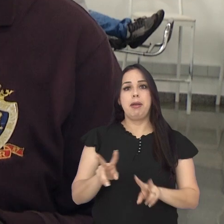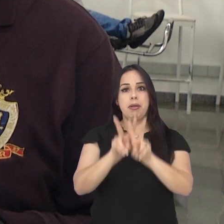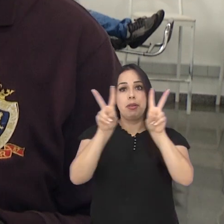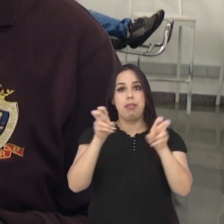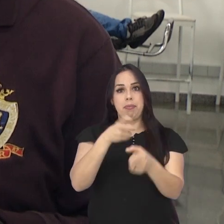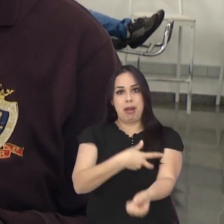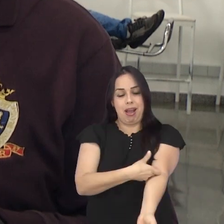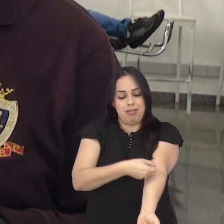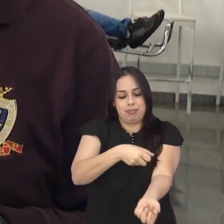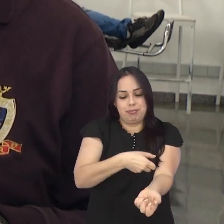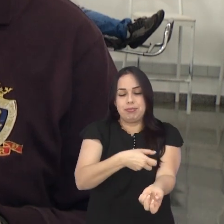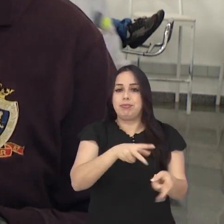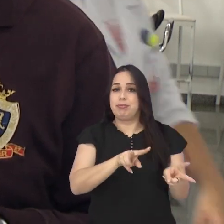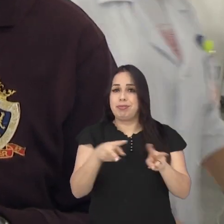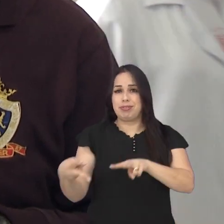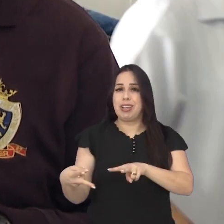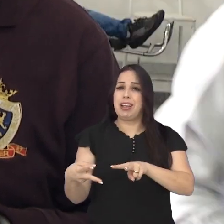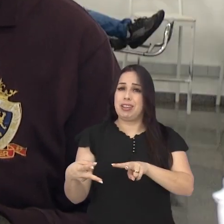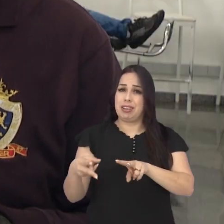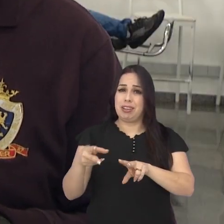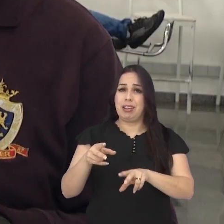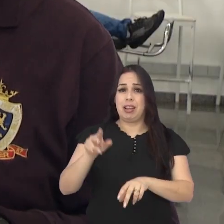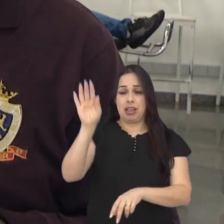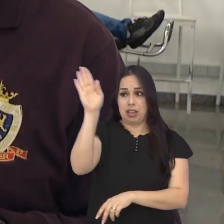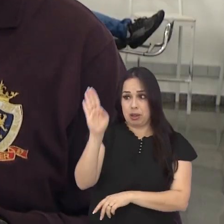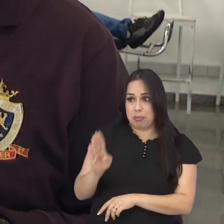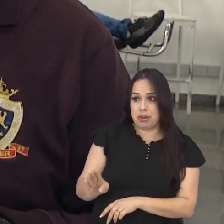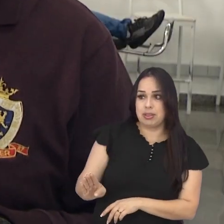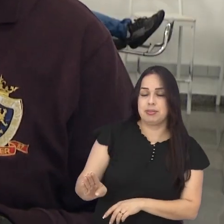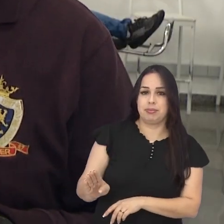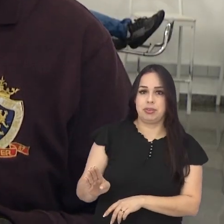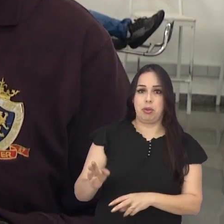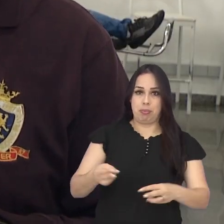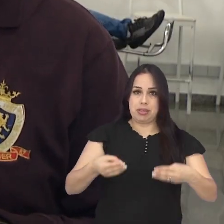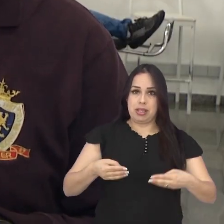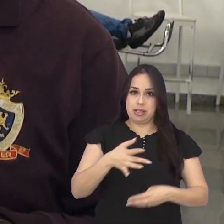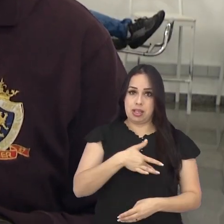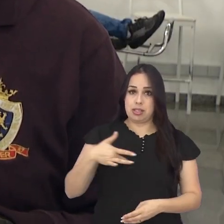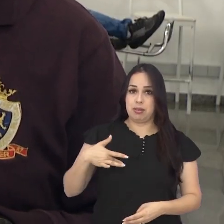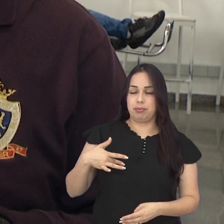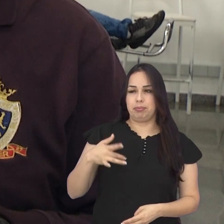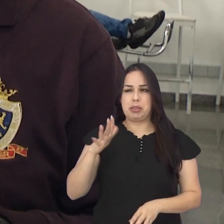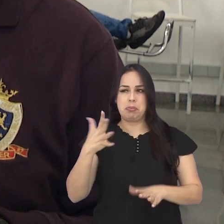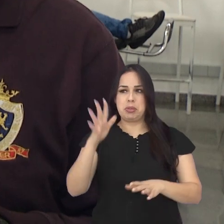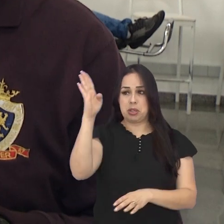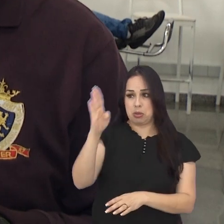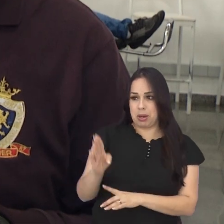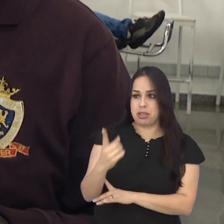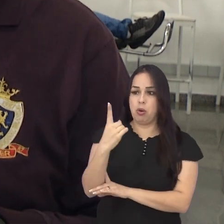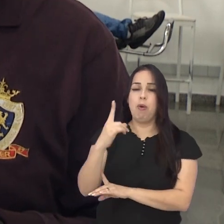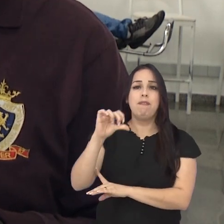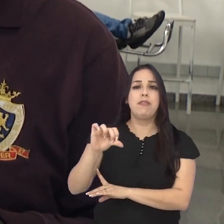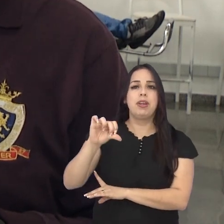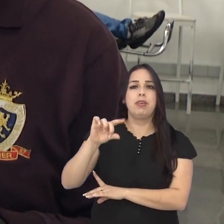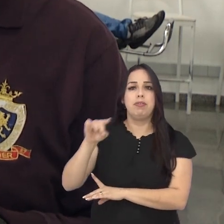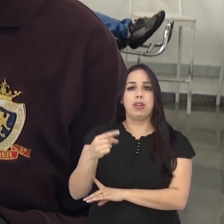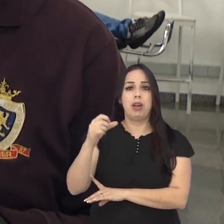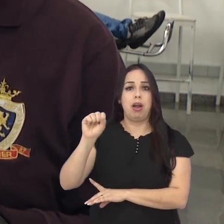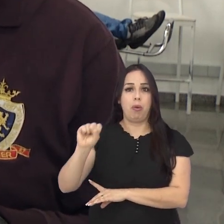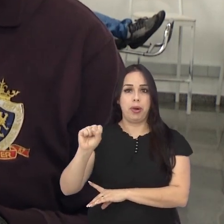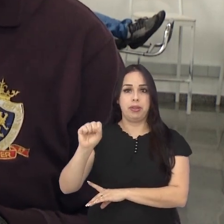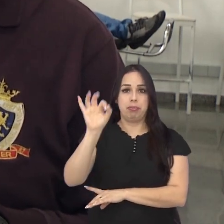no que diz respeito à doação de sangue a gente ainda tá bem a quem daquilo que seria o ideal no Brasil segundo o próprio Ministério da Saúde apenas